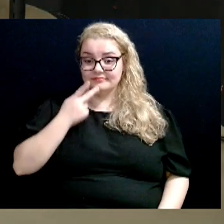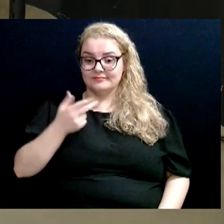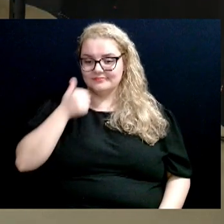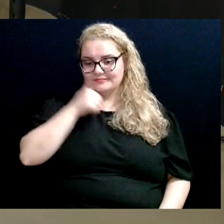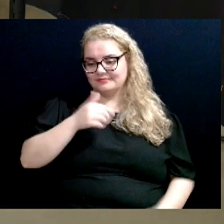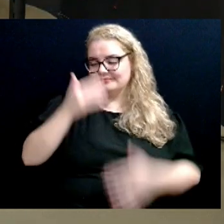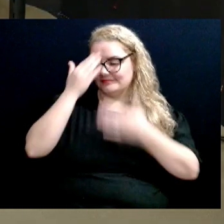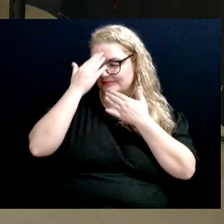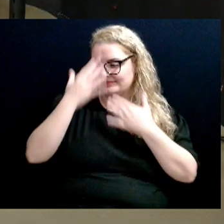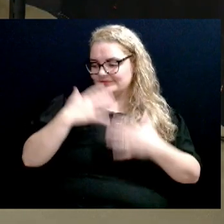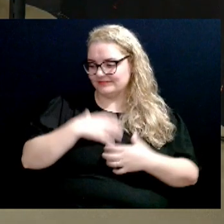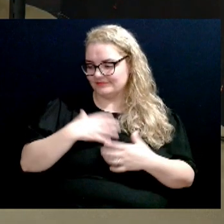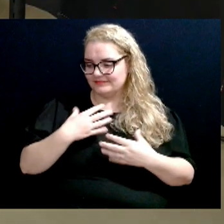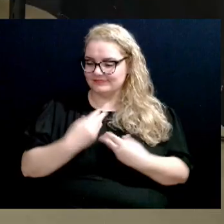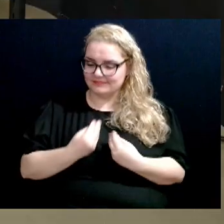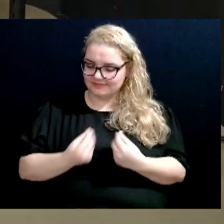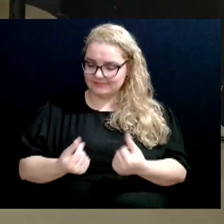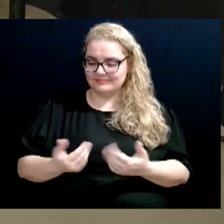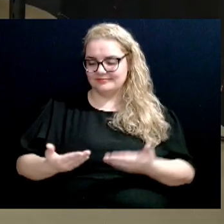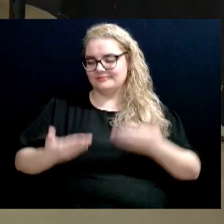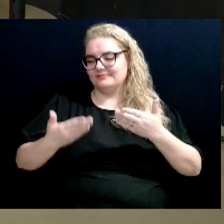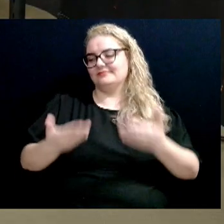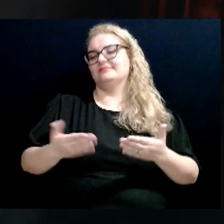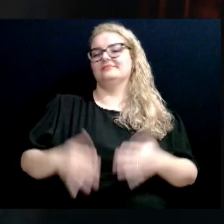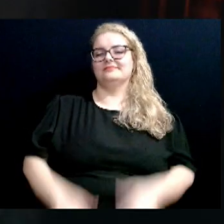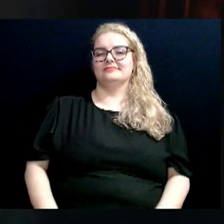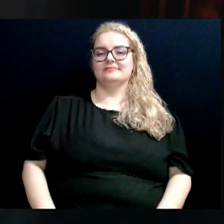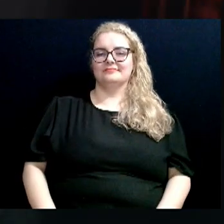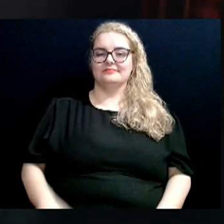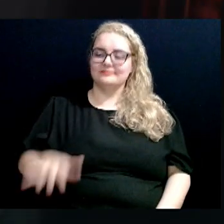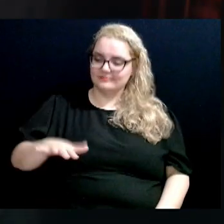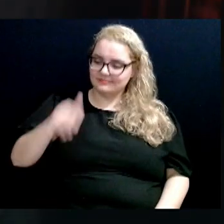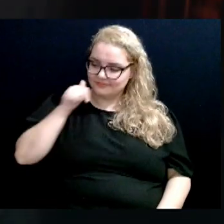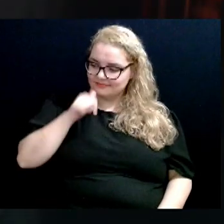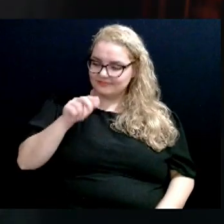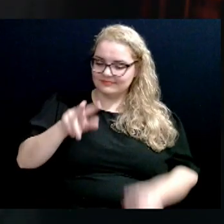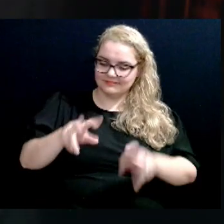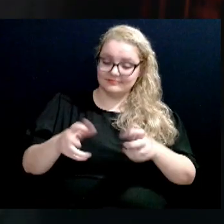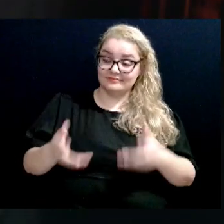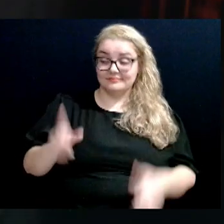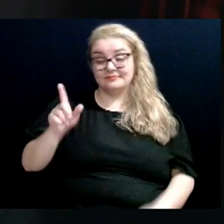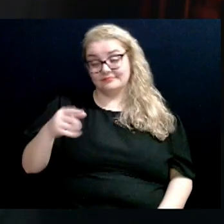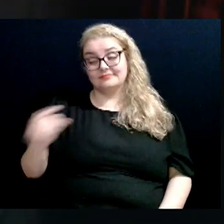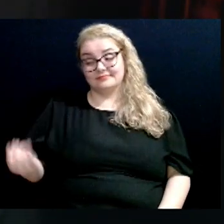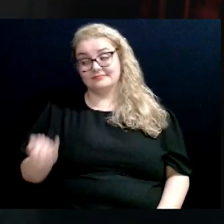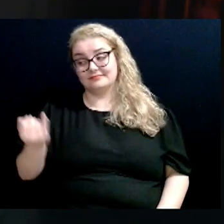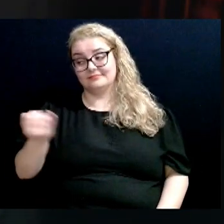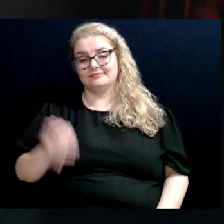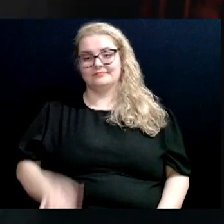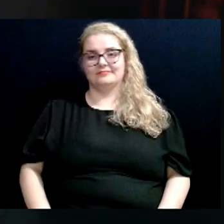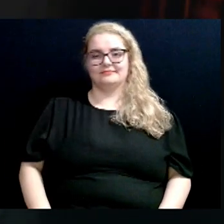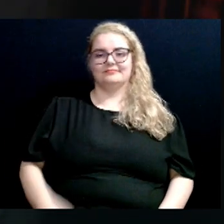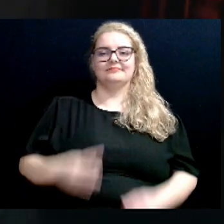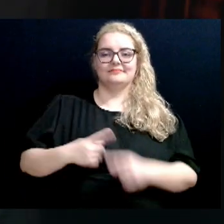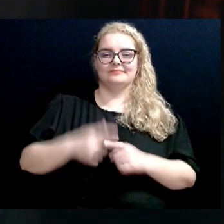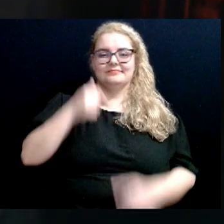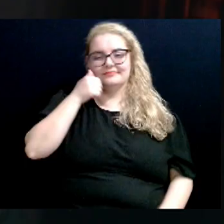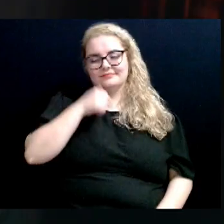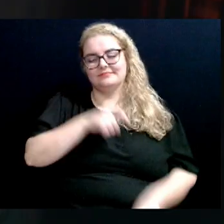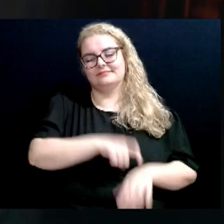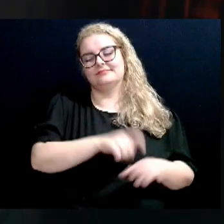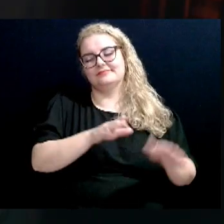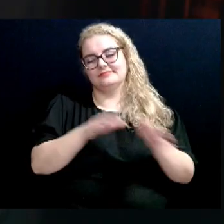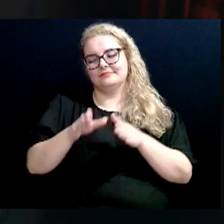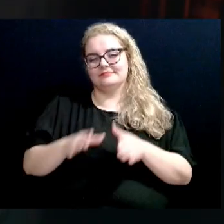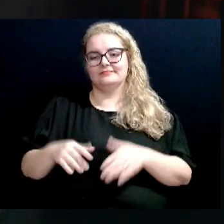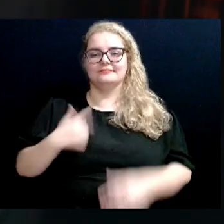né, de trazer o lado feminino para esse assunto, que é muito importante mesmo, porque a mulher, ela tem as fases da vida e a gente vai precisar